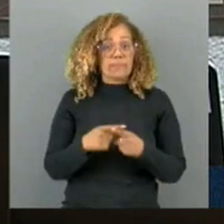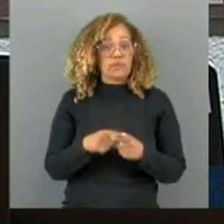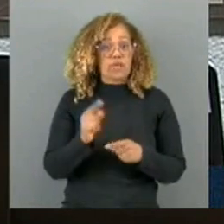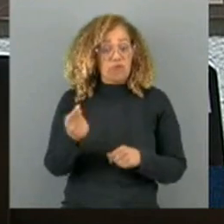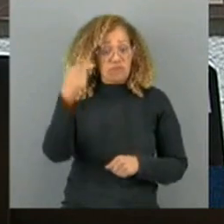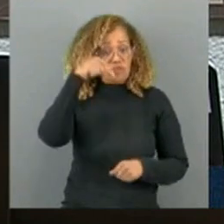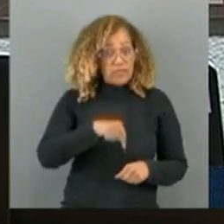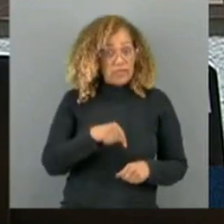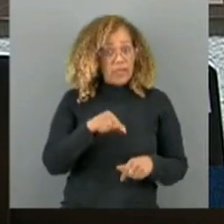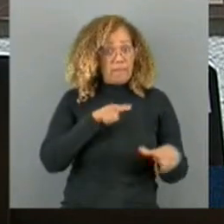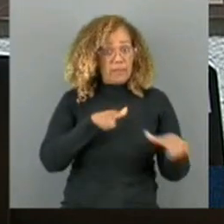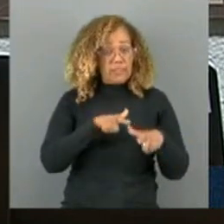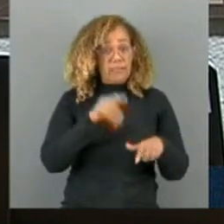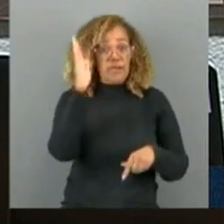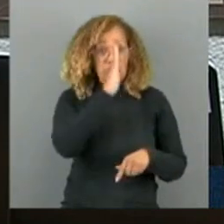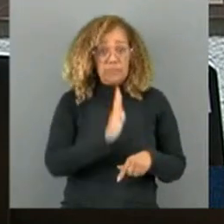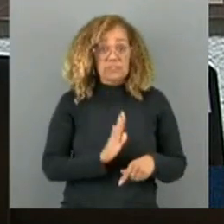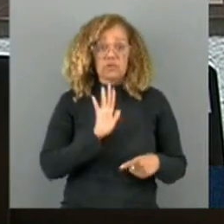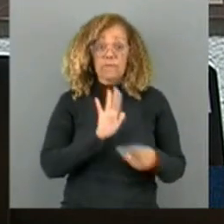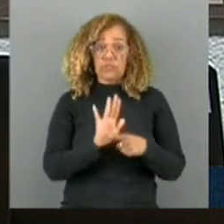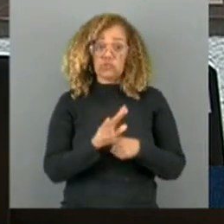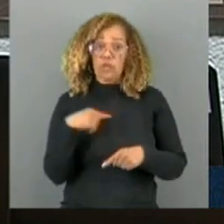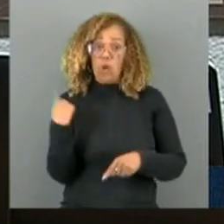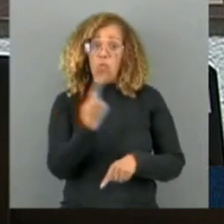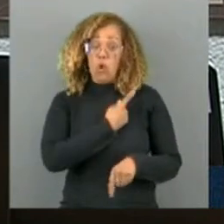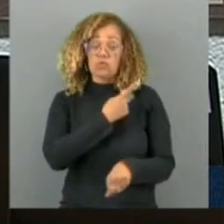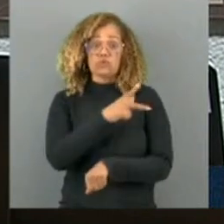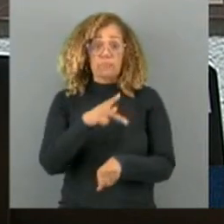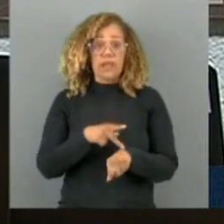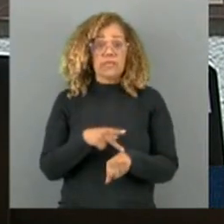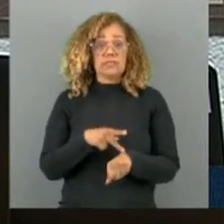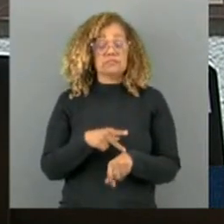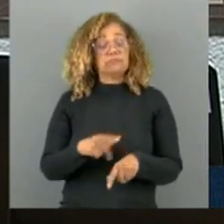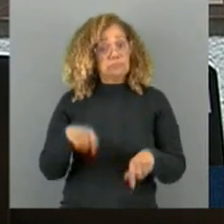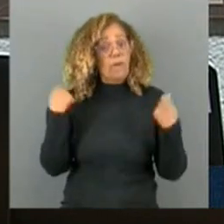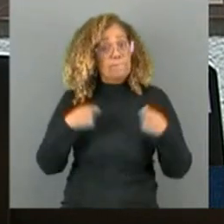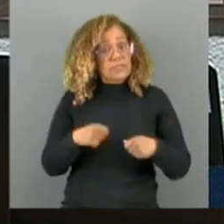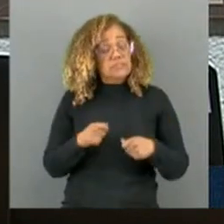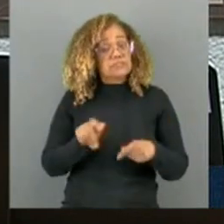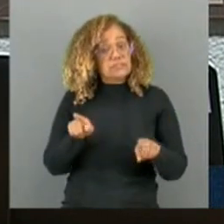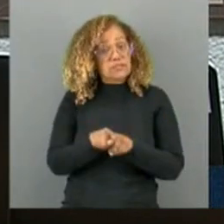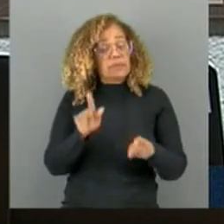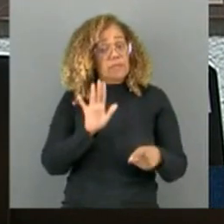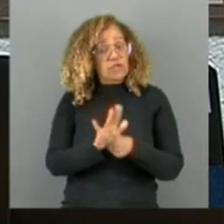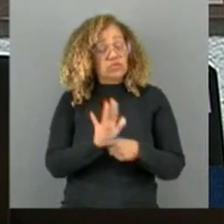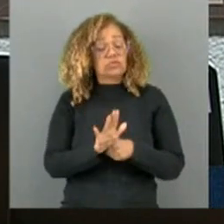para trabalhar aqui no Brasil, para ajudar o nosso país, e para isso a gente precisa ajudar essas pessoas que querem desenvolver no Brasil.